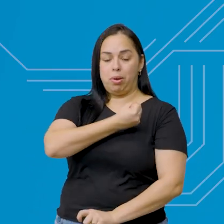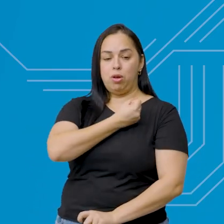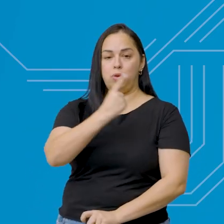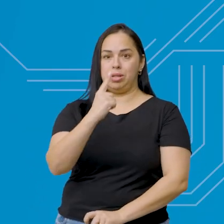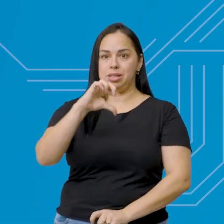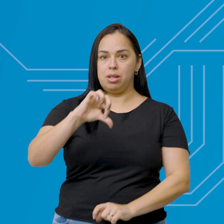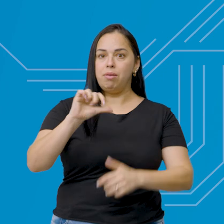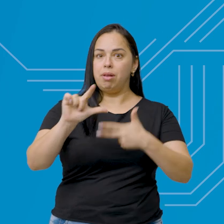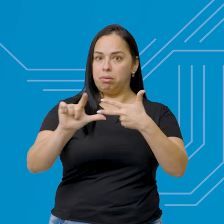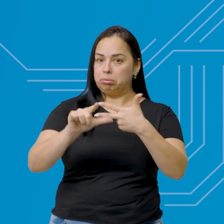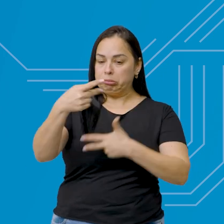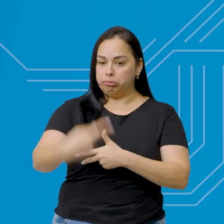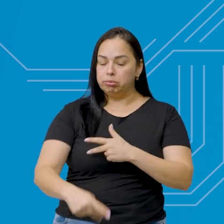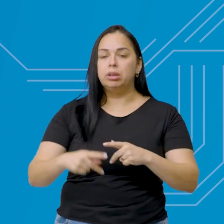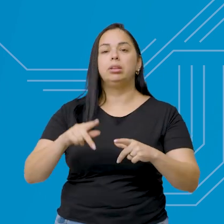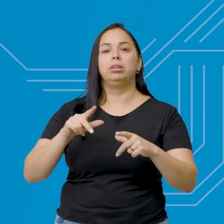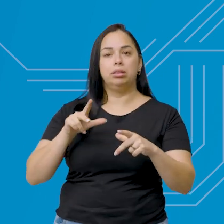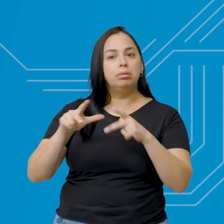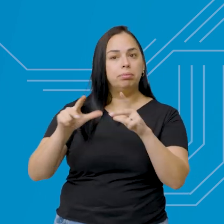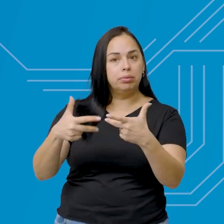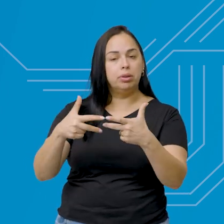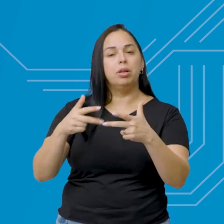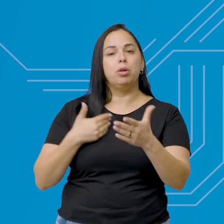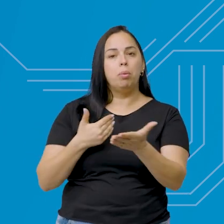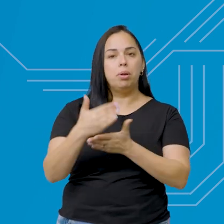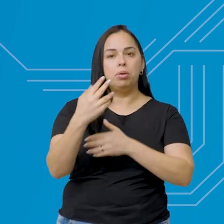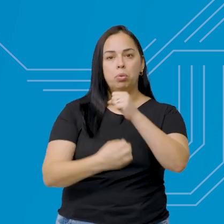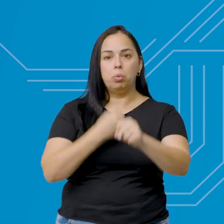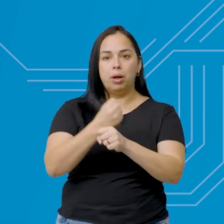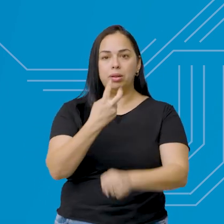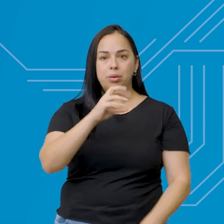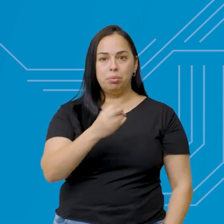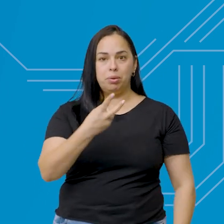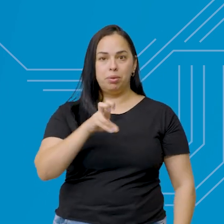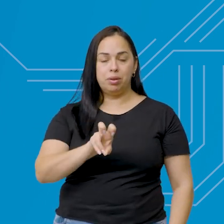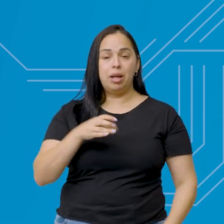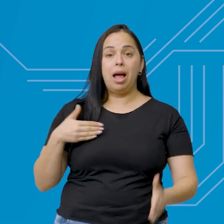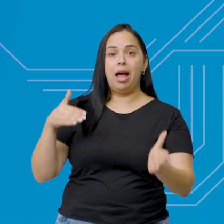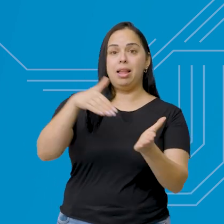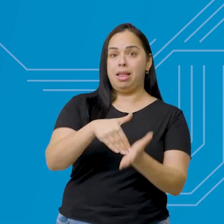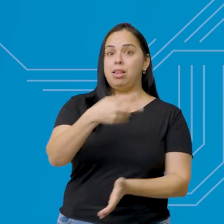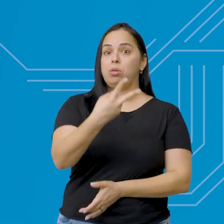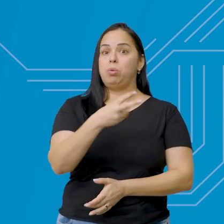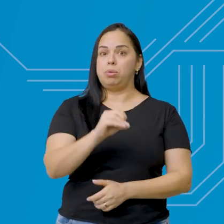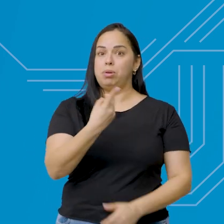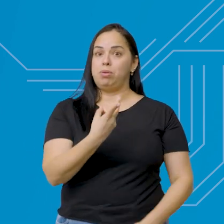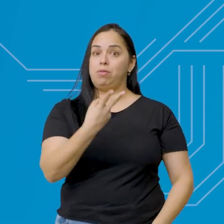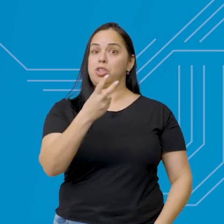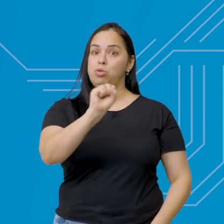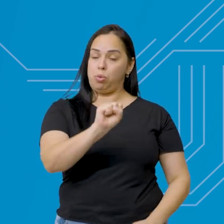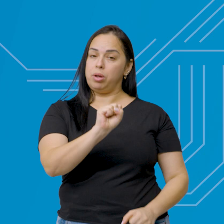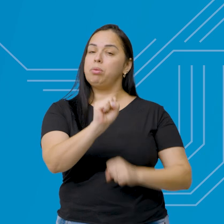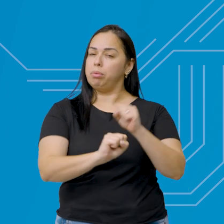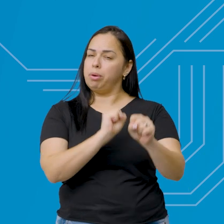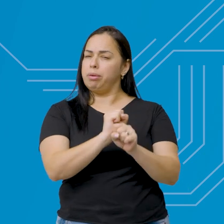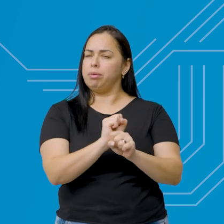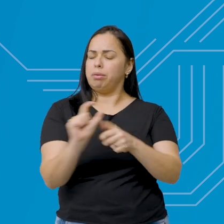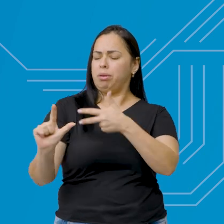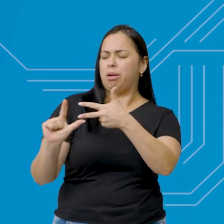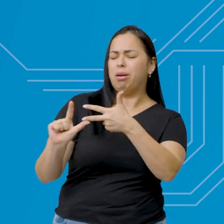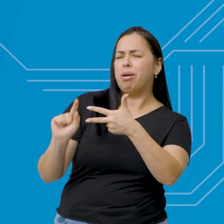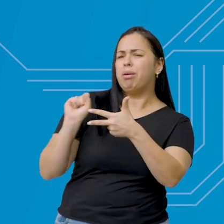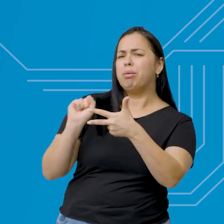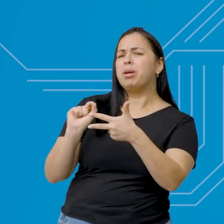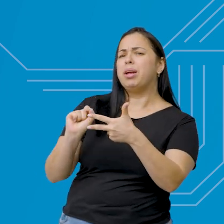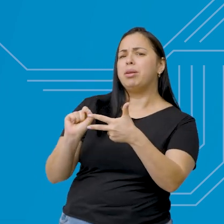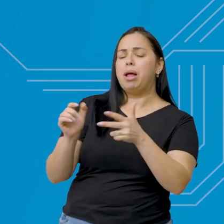19ª legislatura da Câmara Municipal, que começou neste ano de 2025 e segue até dezembro de 2028. E o que